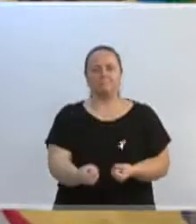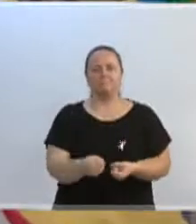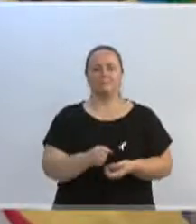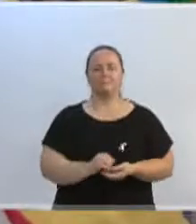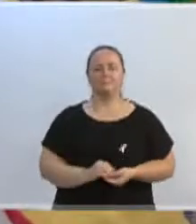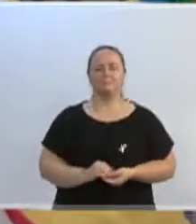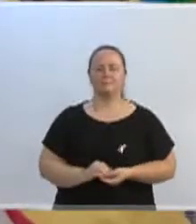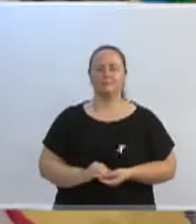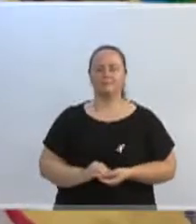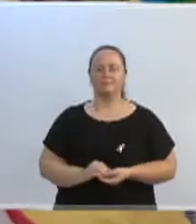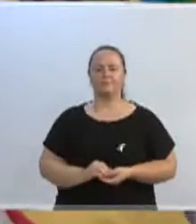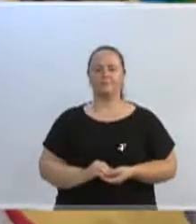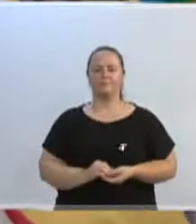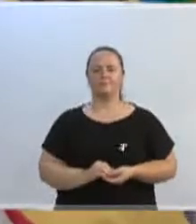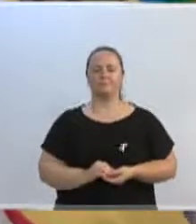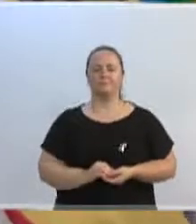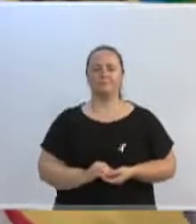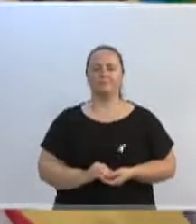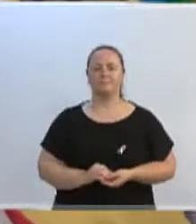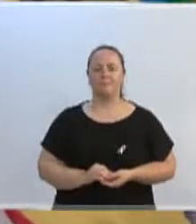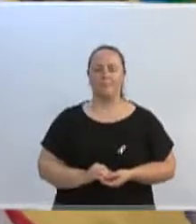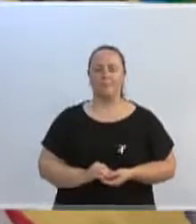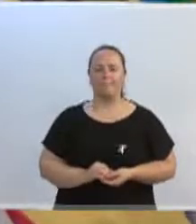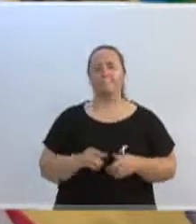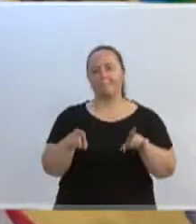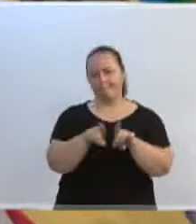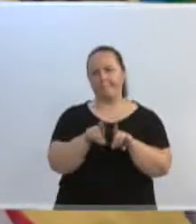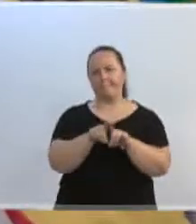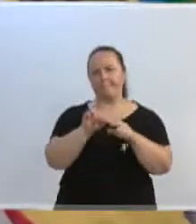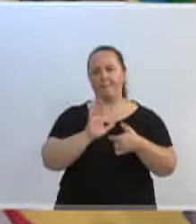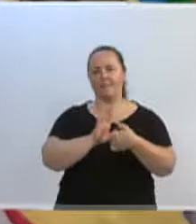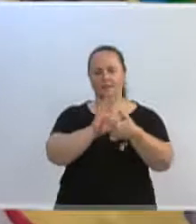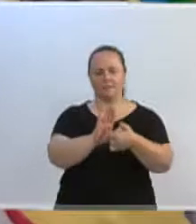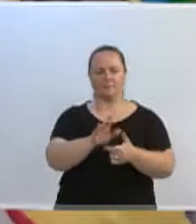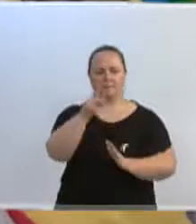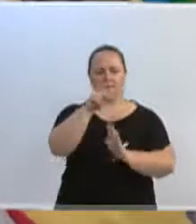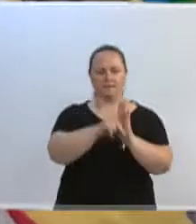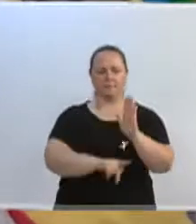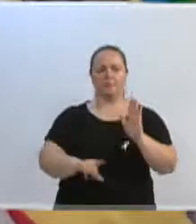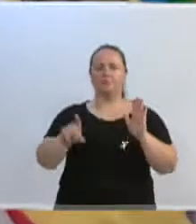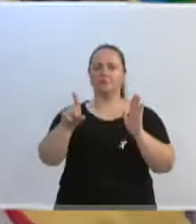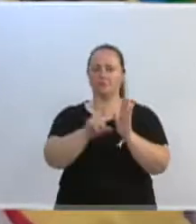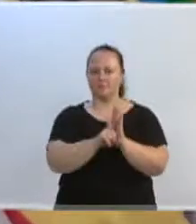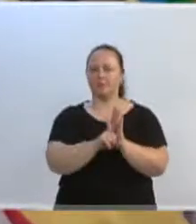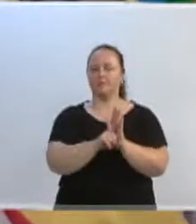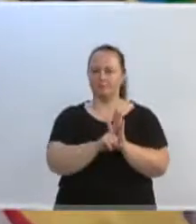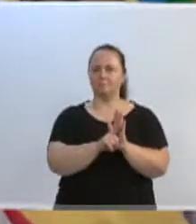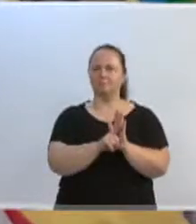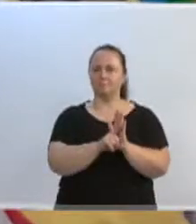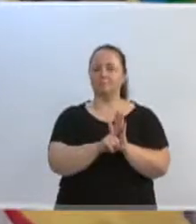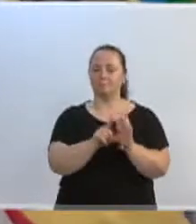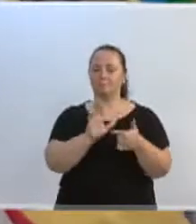mesma forma, apresentei um projeto de lei aqui na Câmara de Vereadores, que foi aprovado e sancionado